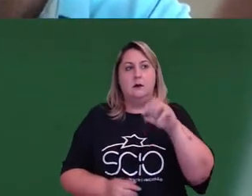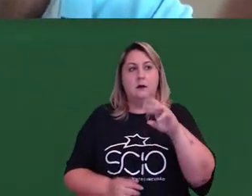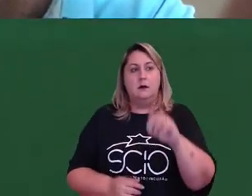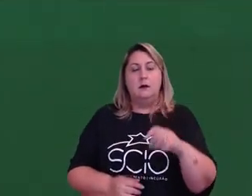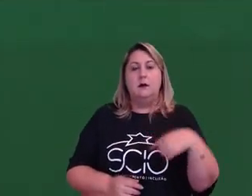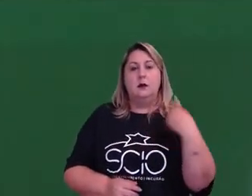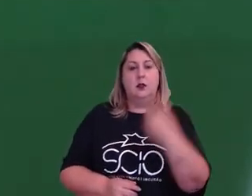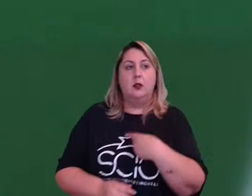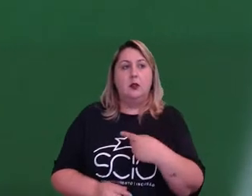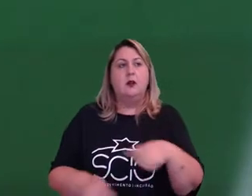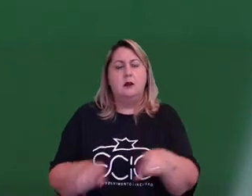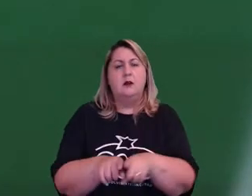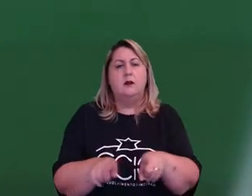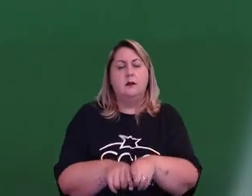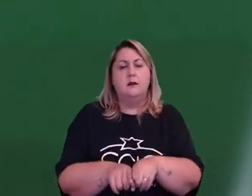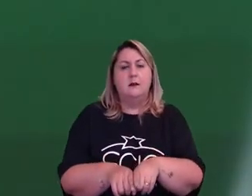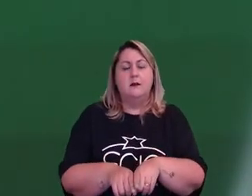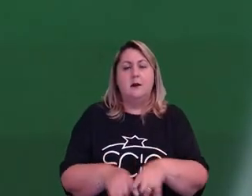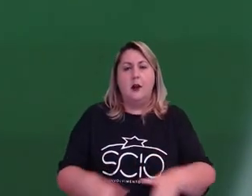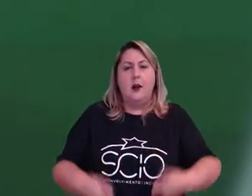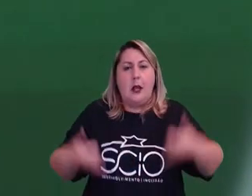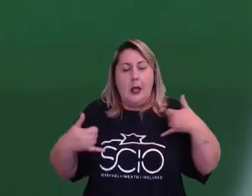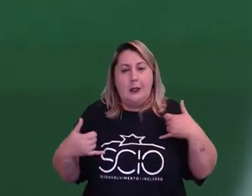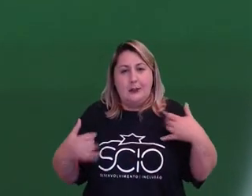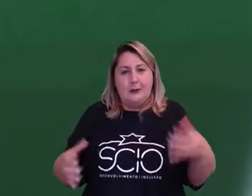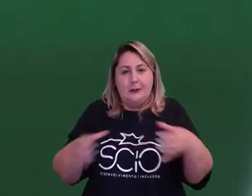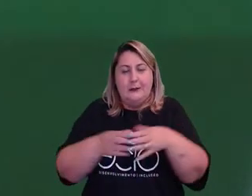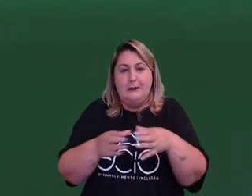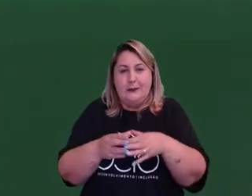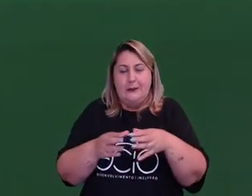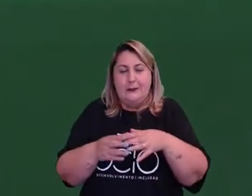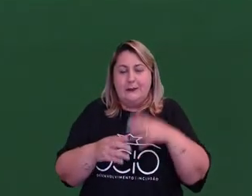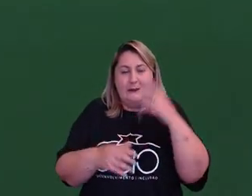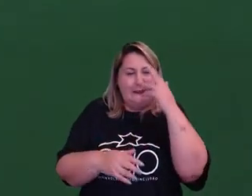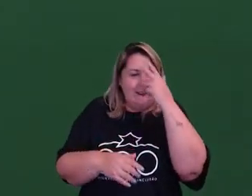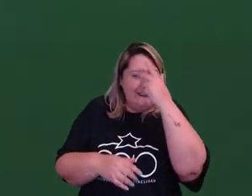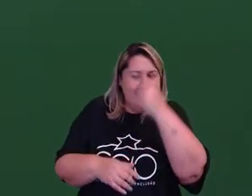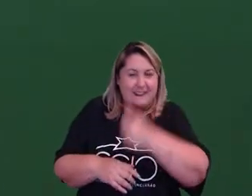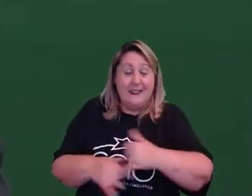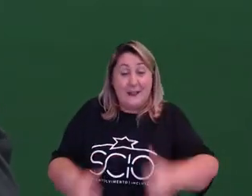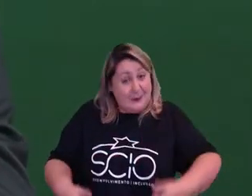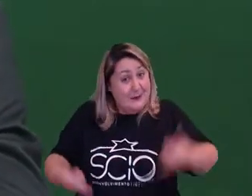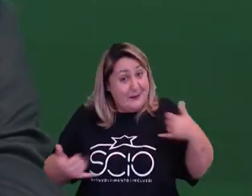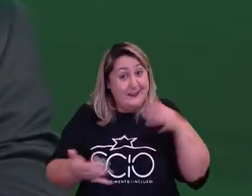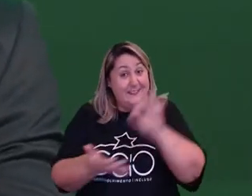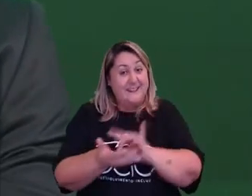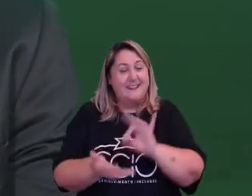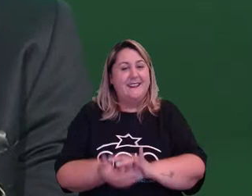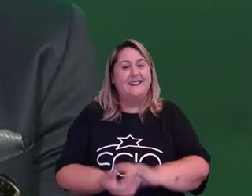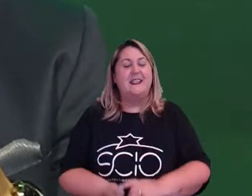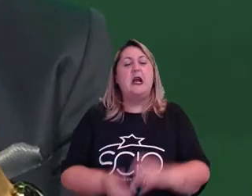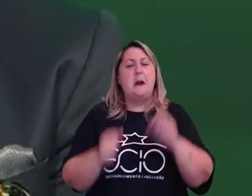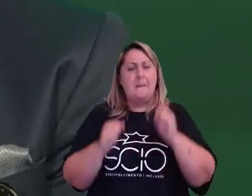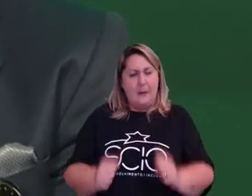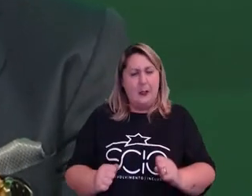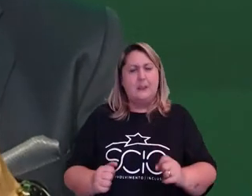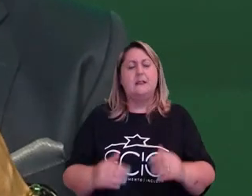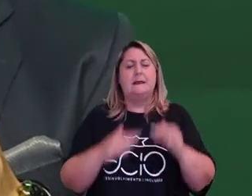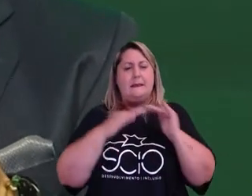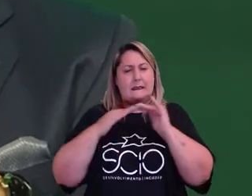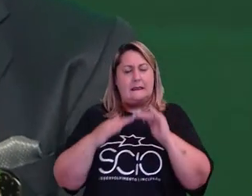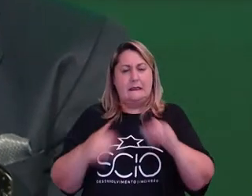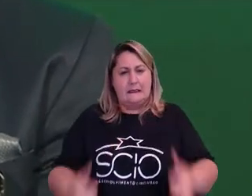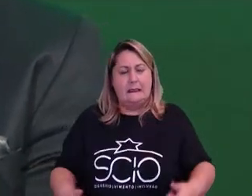nós também. Jean Croco está falando, orgulho de fazer parte dessa equipe maravilhosa. Orgulho mesmo, Jean, pode manter esse orgulho em